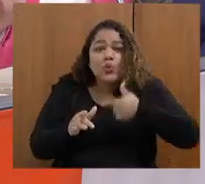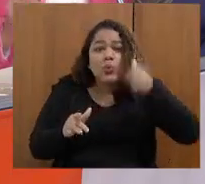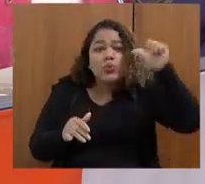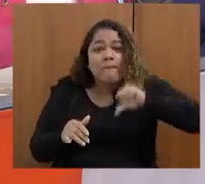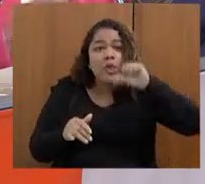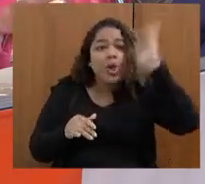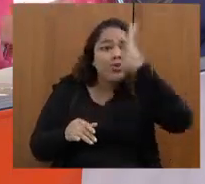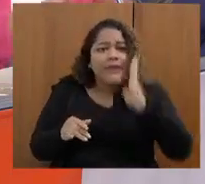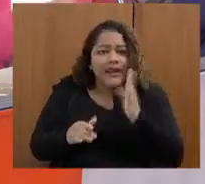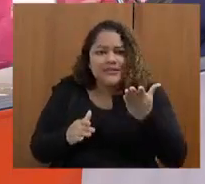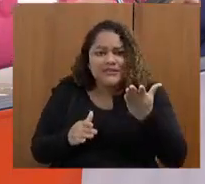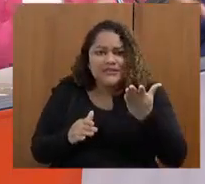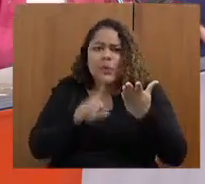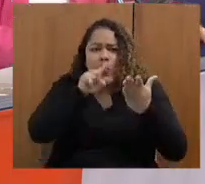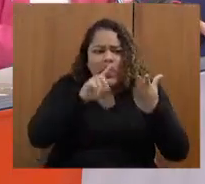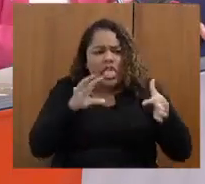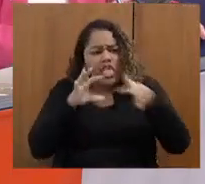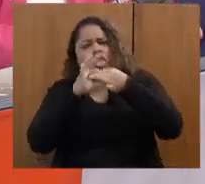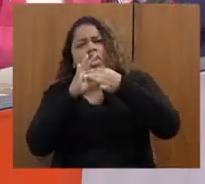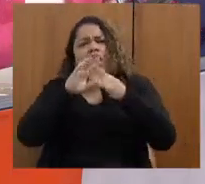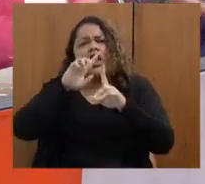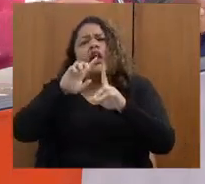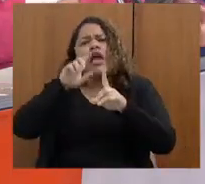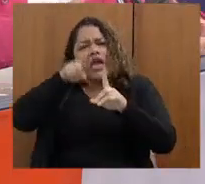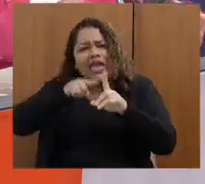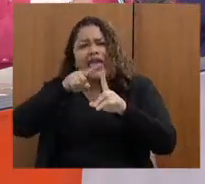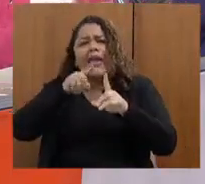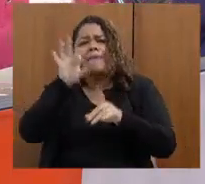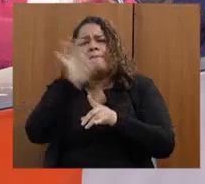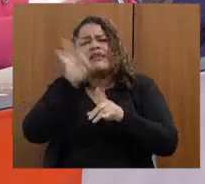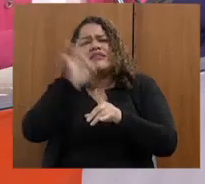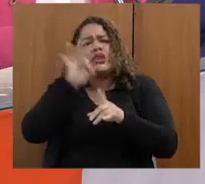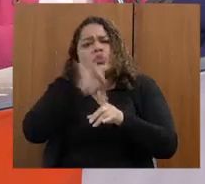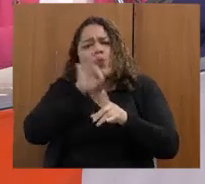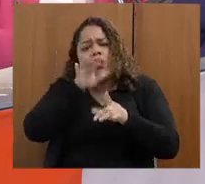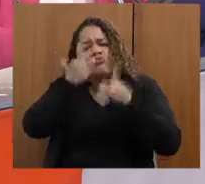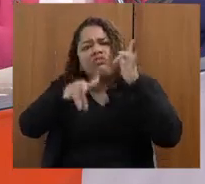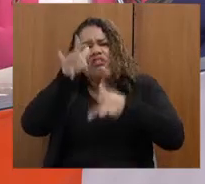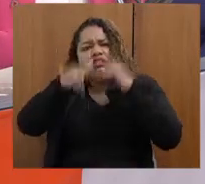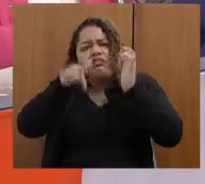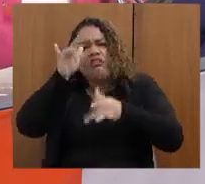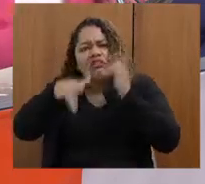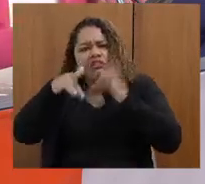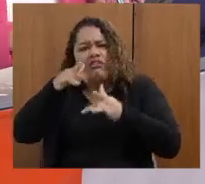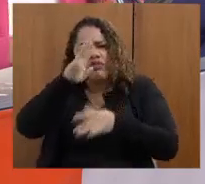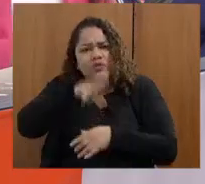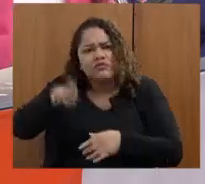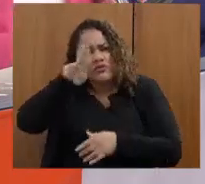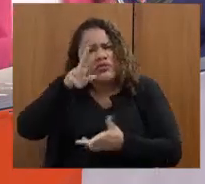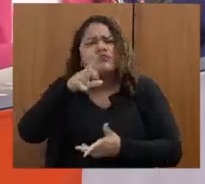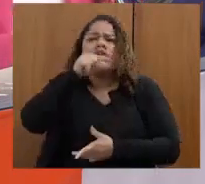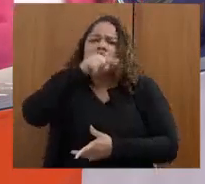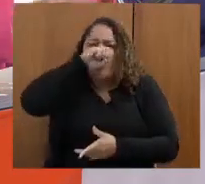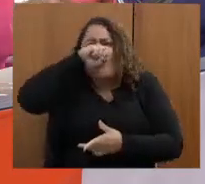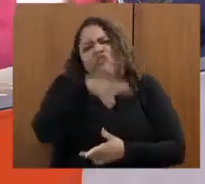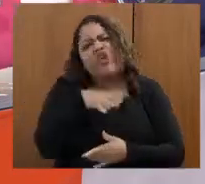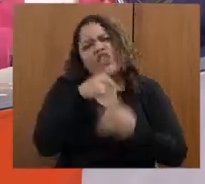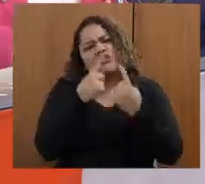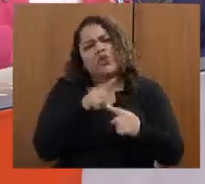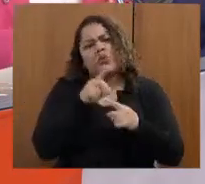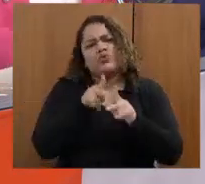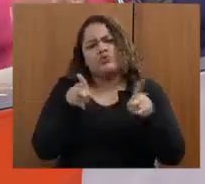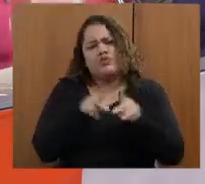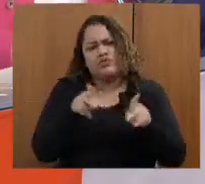como entrando na conta o percentual de evasão da Universidade Isso é abusivo isso é